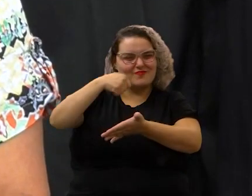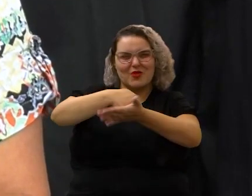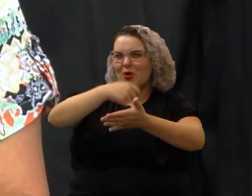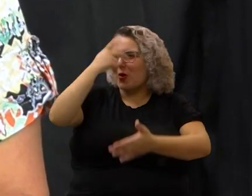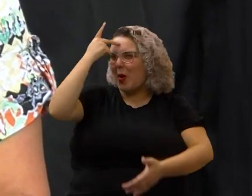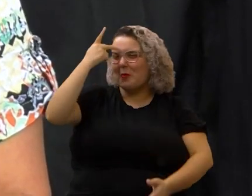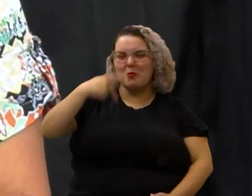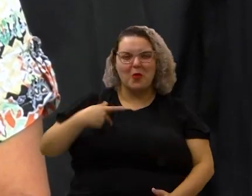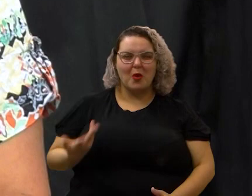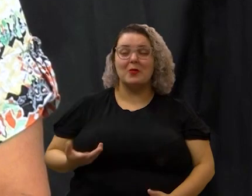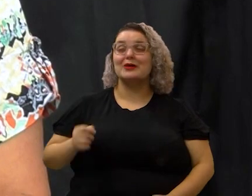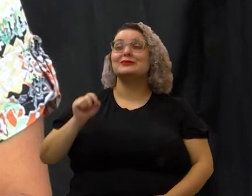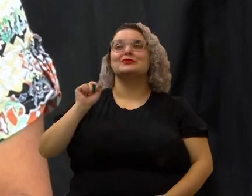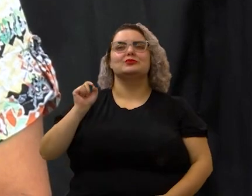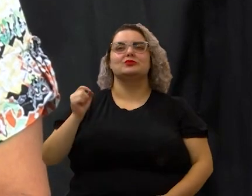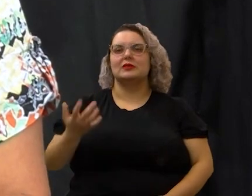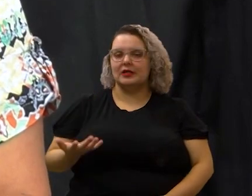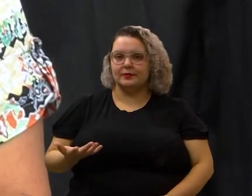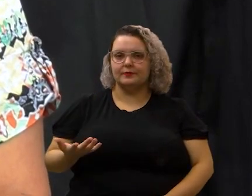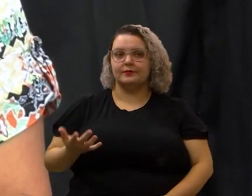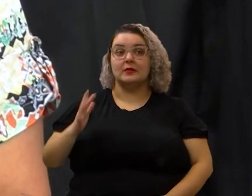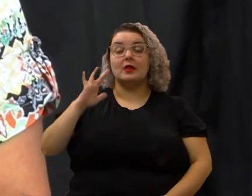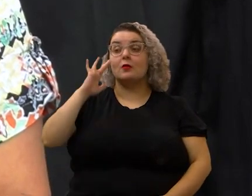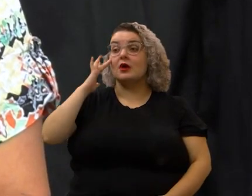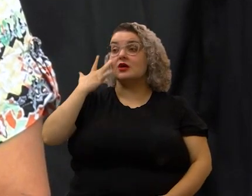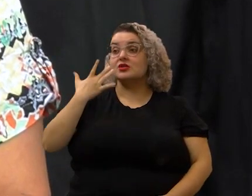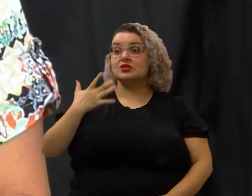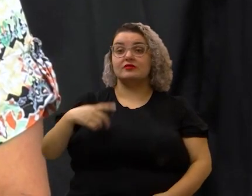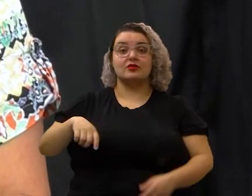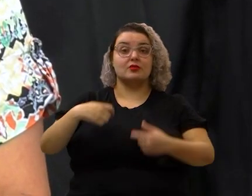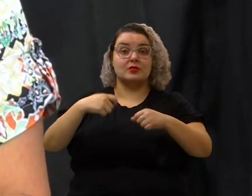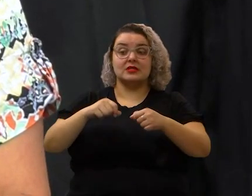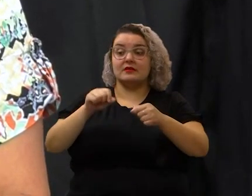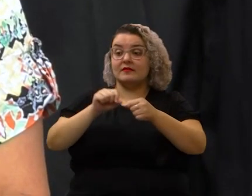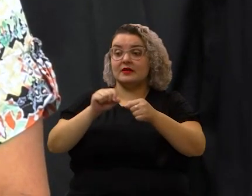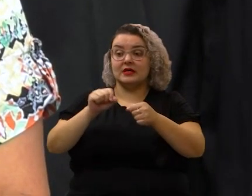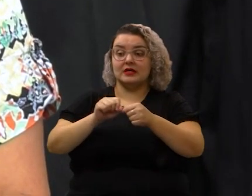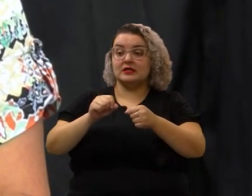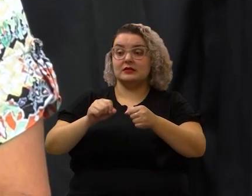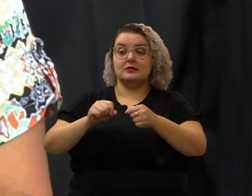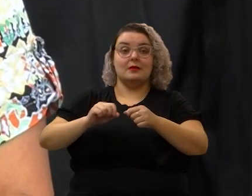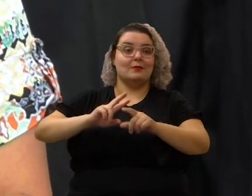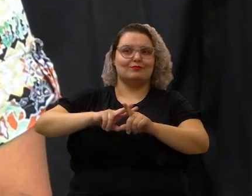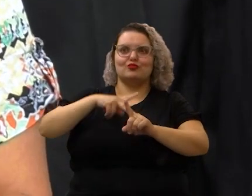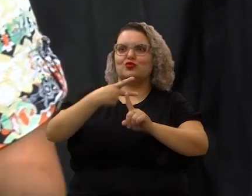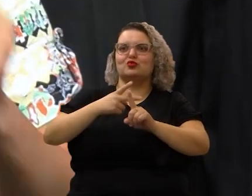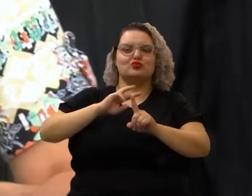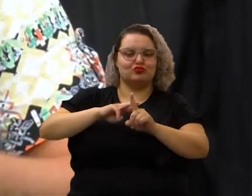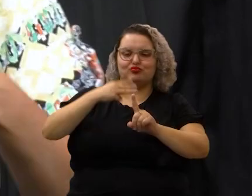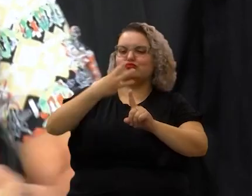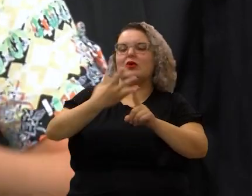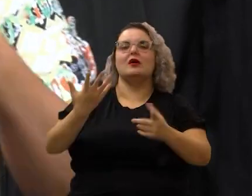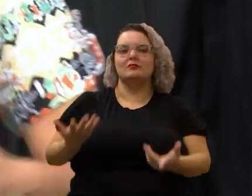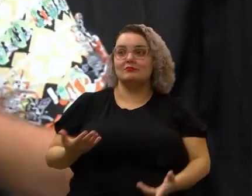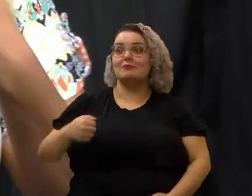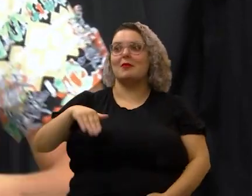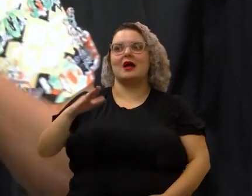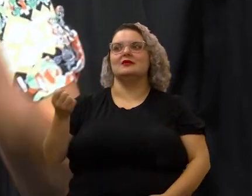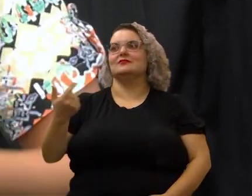e eu me cobrava muito no seguinte sentido, assim, porque eu achava que eu tinha que ser muito